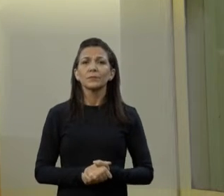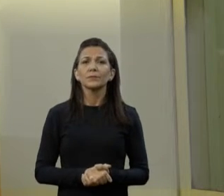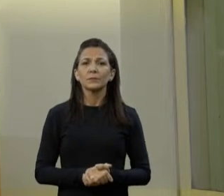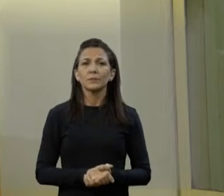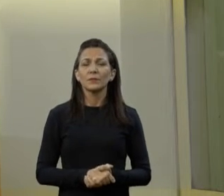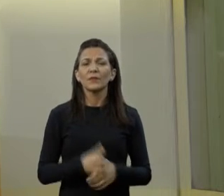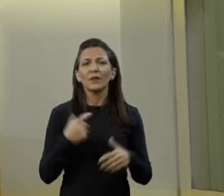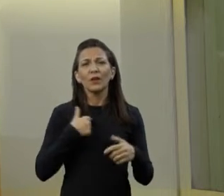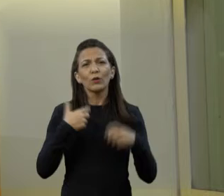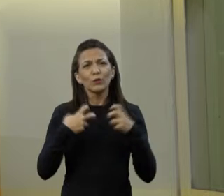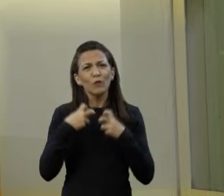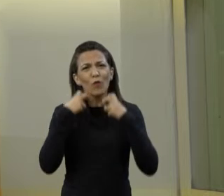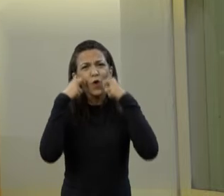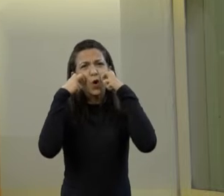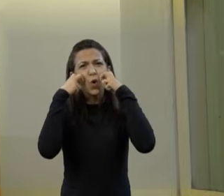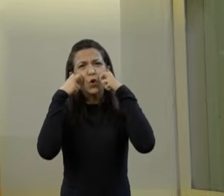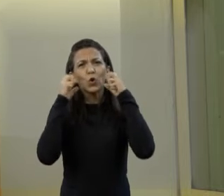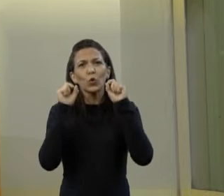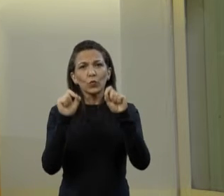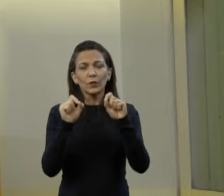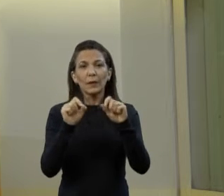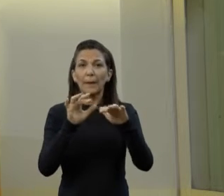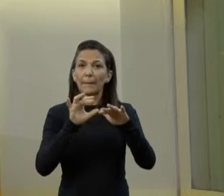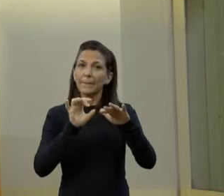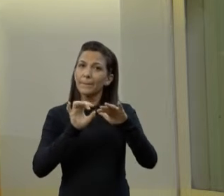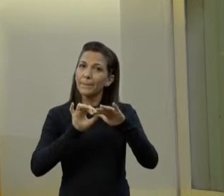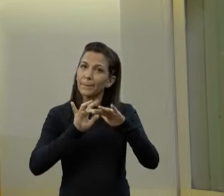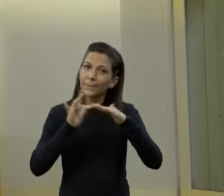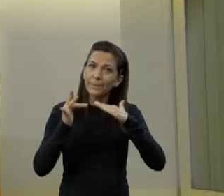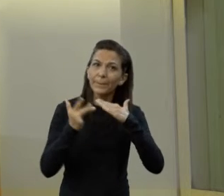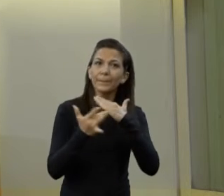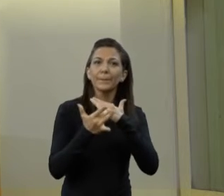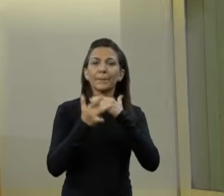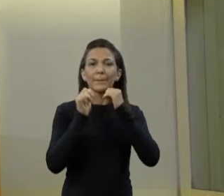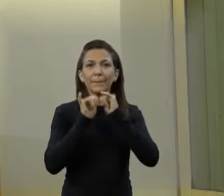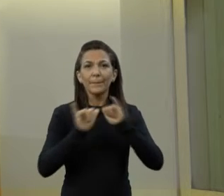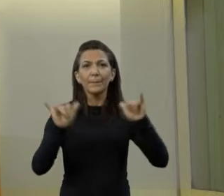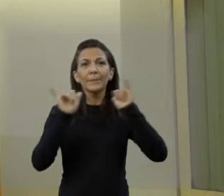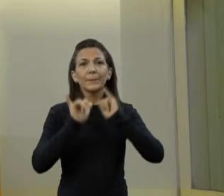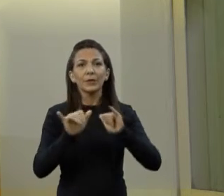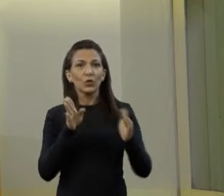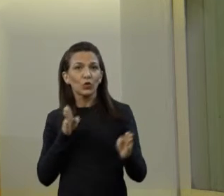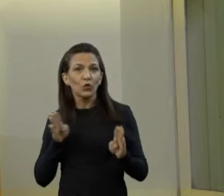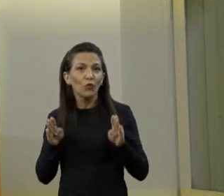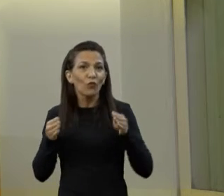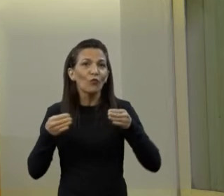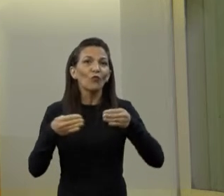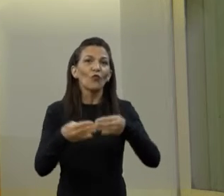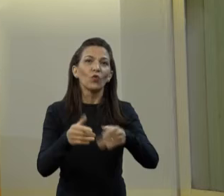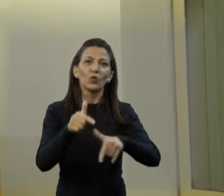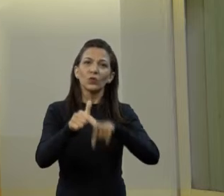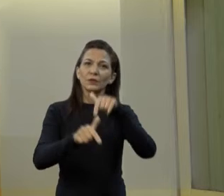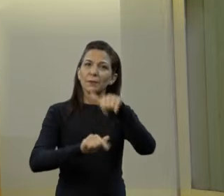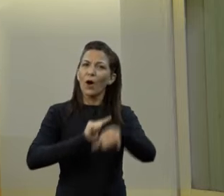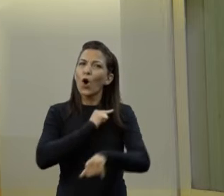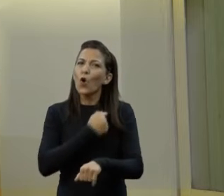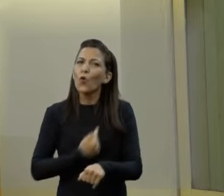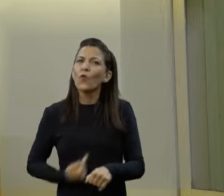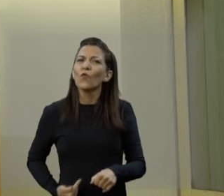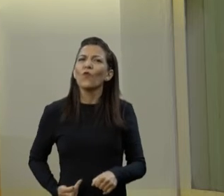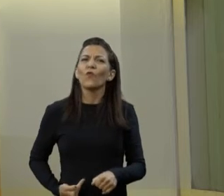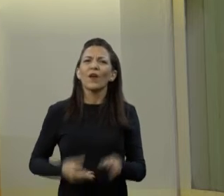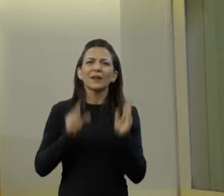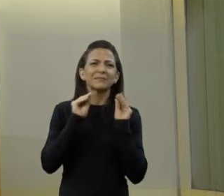bom e É vergonhoso que o empenho de parte da mídia esteja mais voltado em desmerecer o trabalho do governo